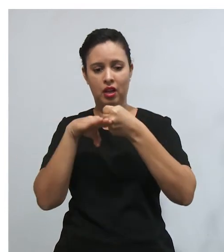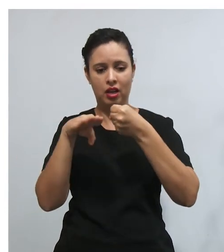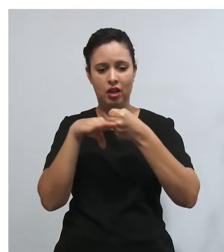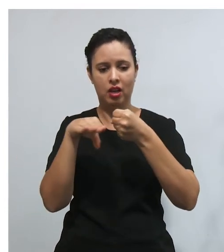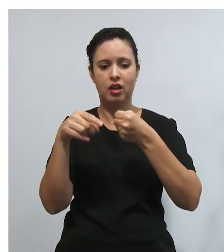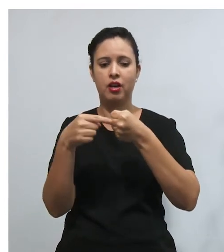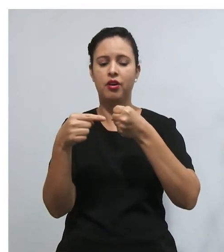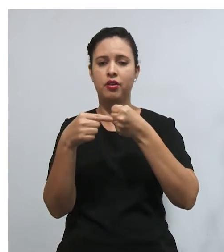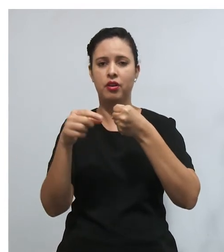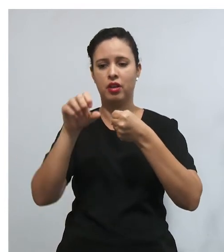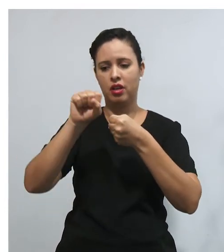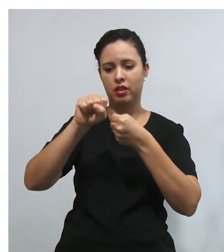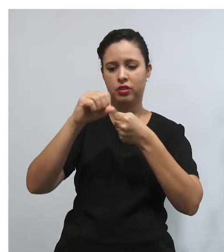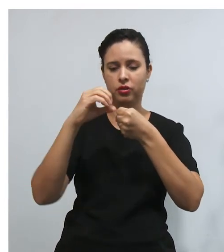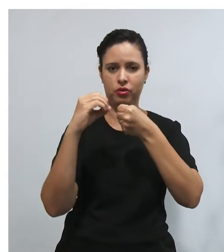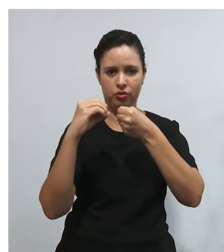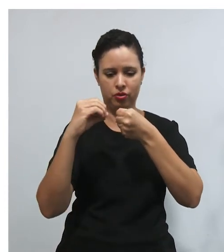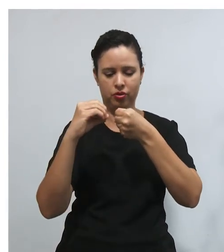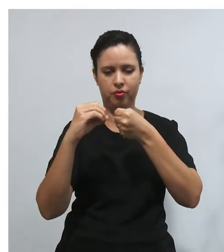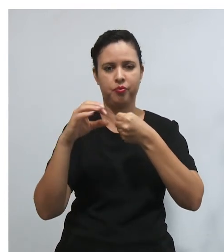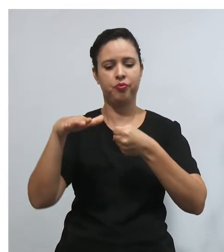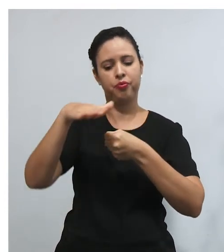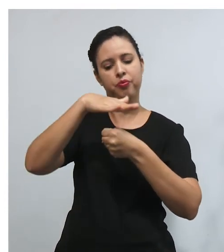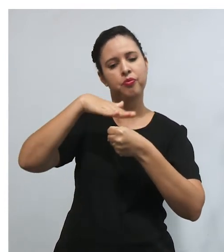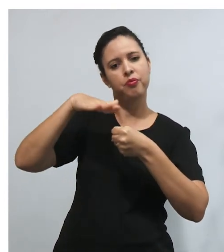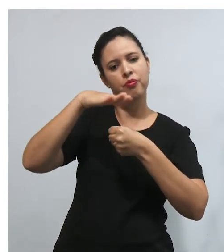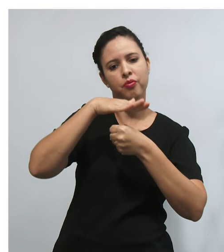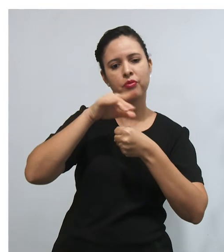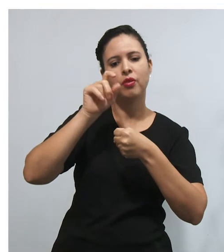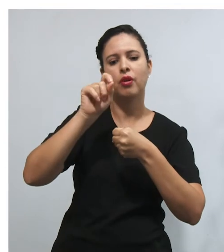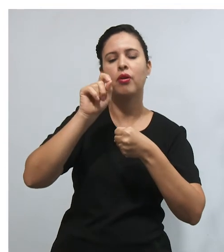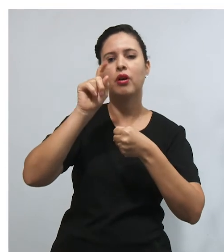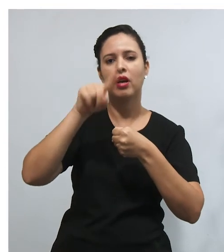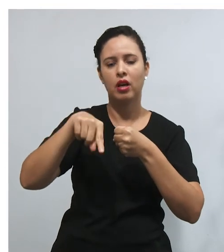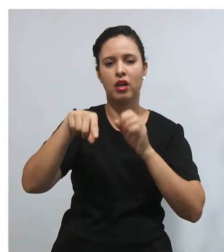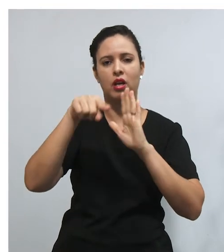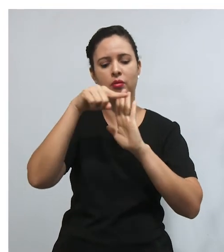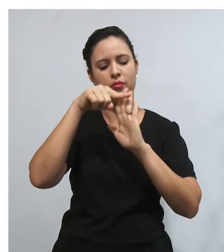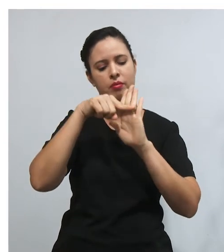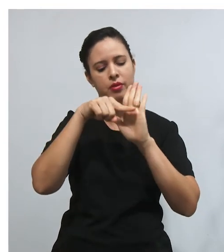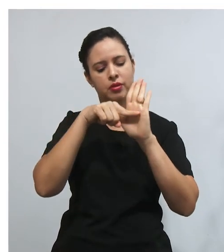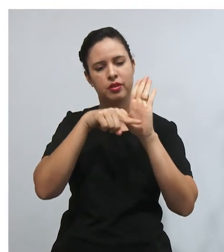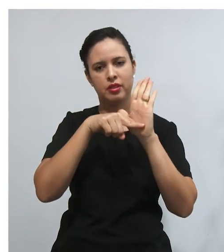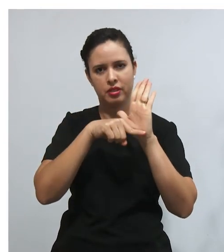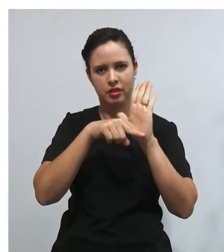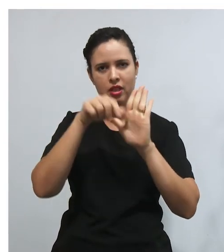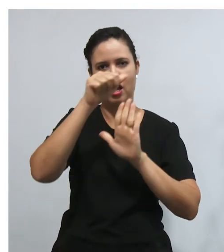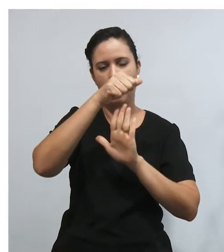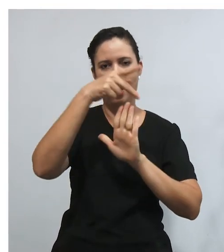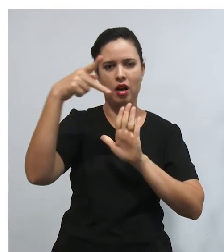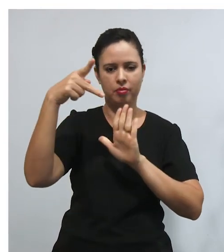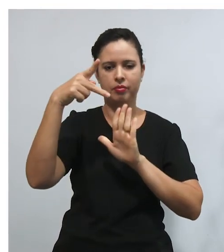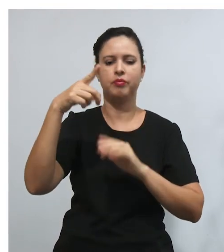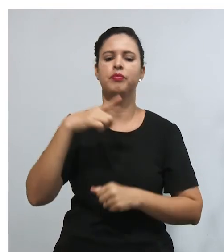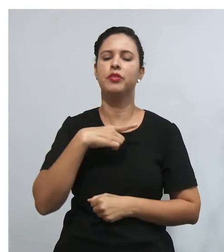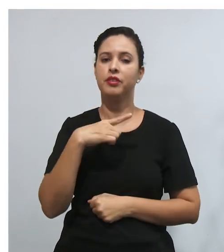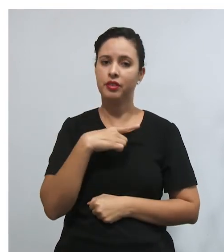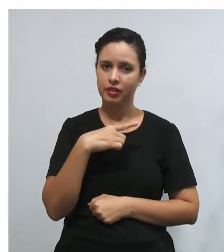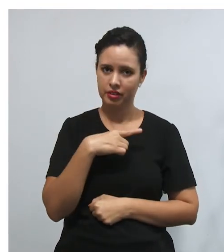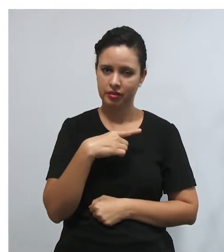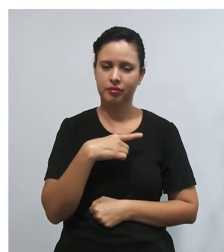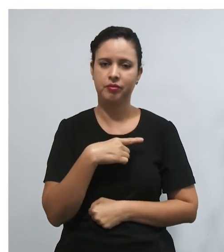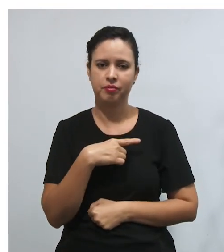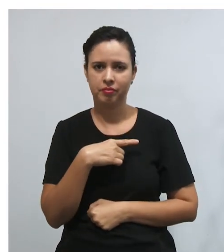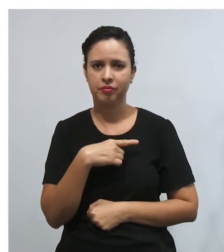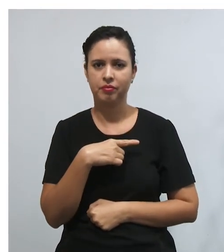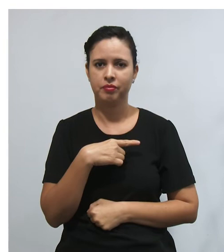a possibilidade de instalação desses aplicativos. Tá? Então, ele oferece essa camada, aí, essa abstração